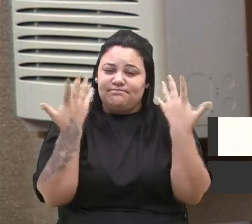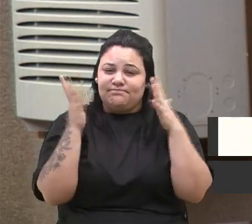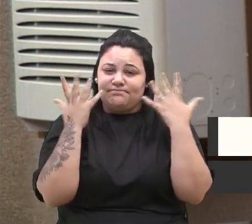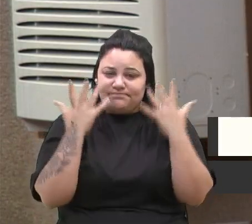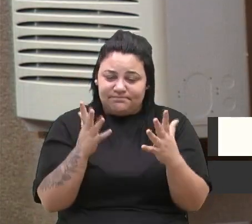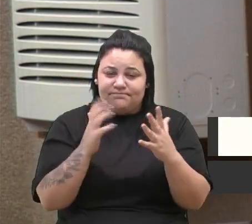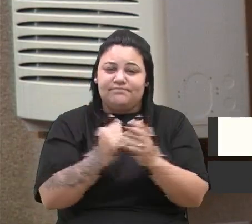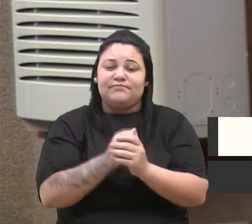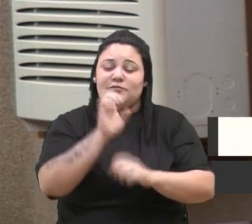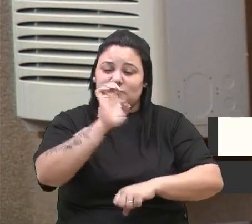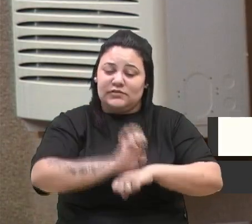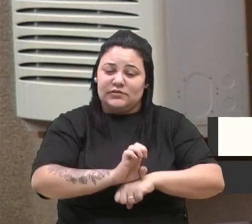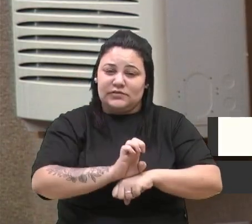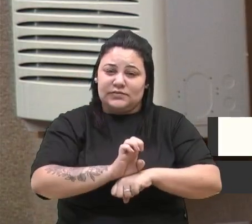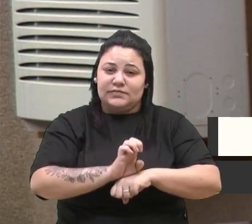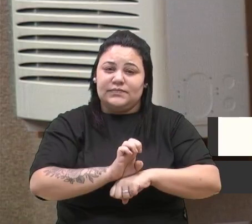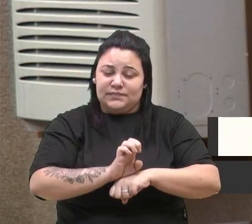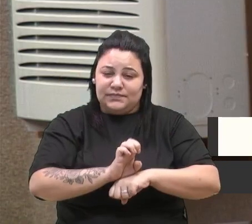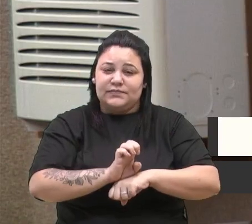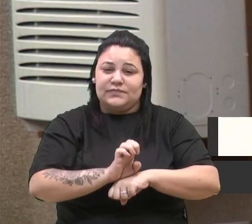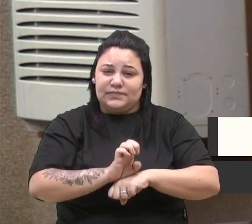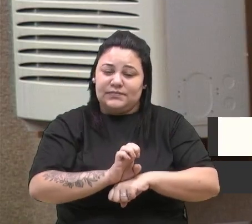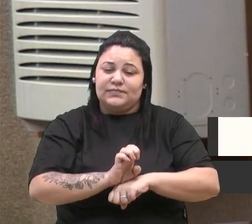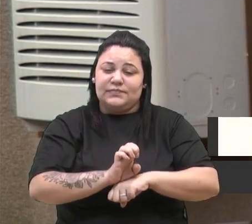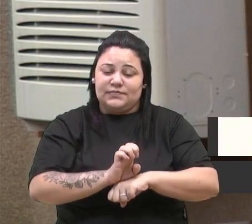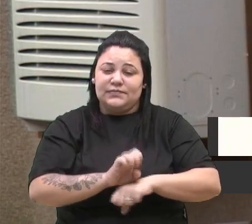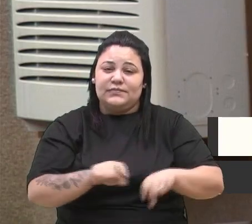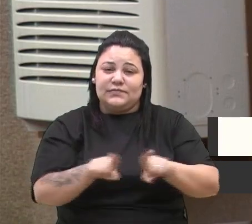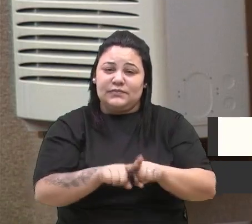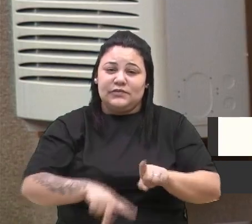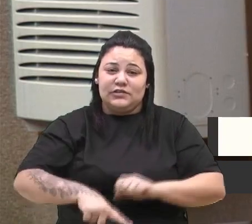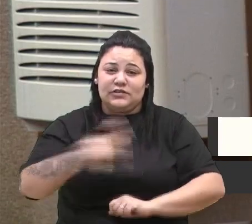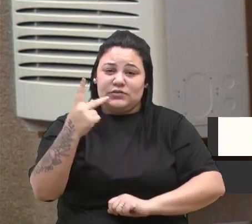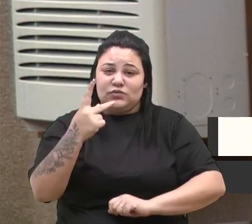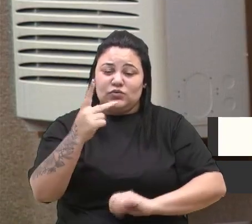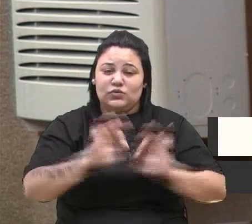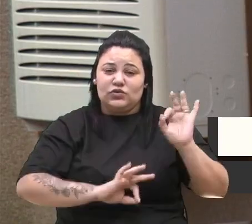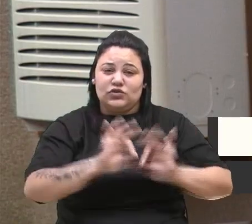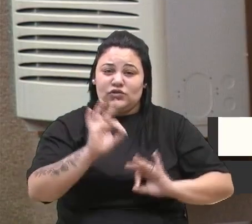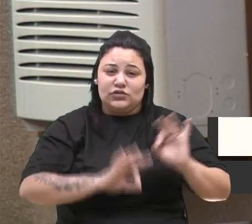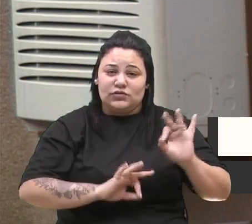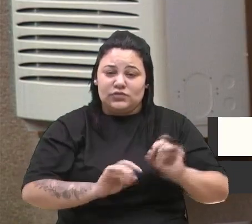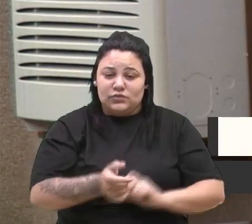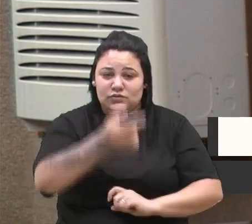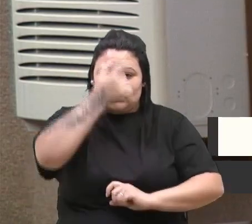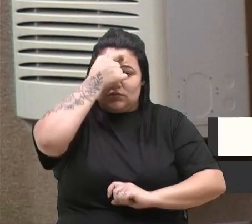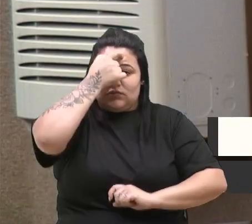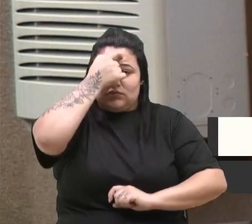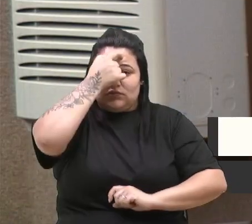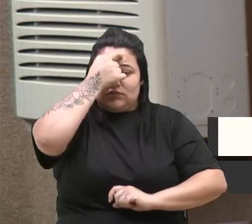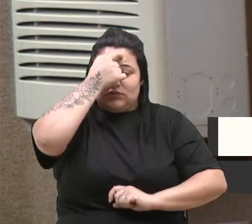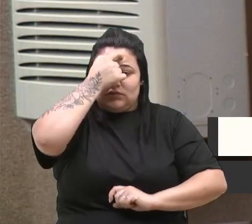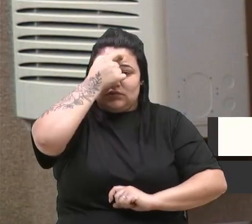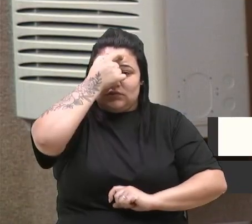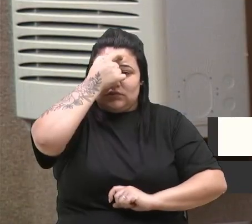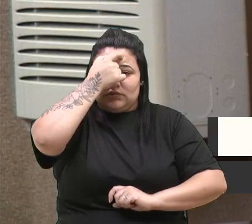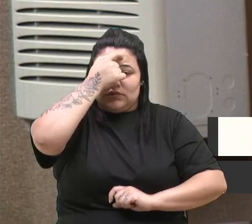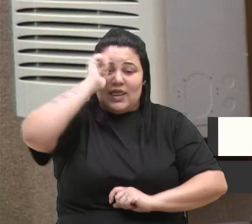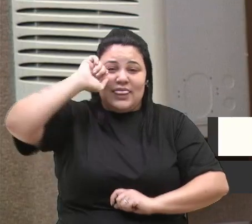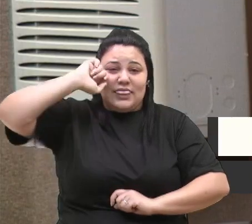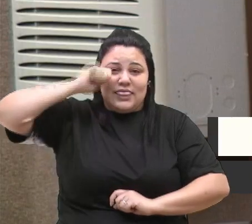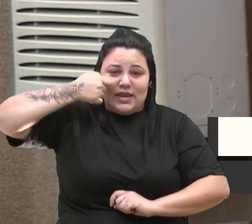Escola Estadual de Ensino Fundamental Abramo Eberle, pela segunda edição do projeto Consciência Negra, os desafios para